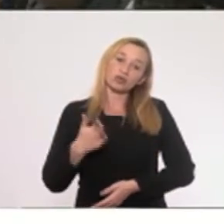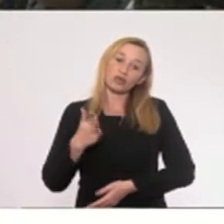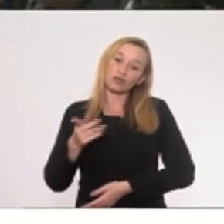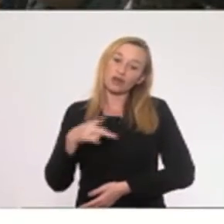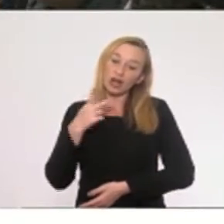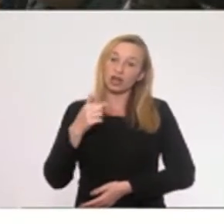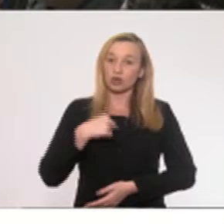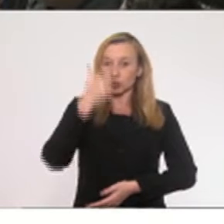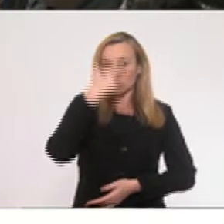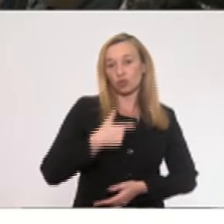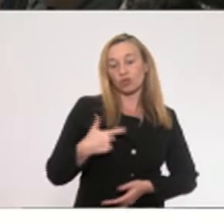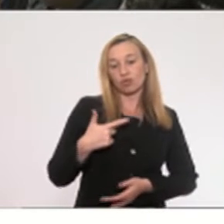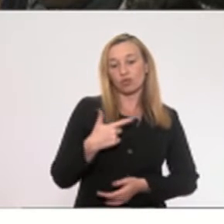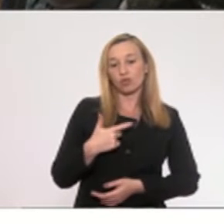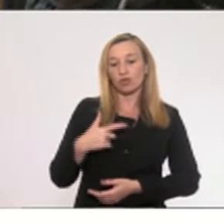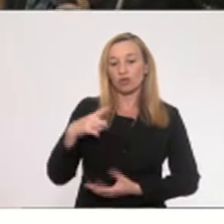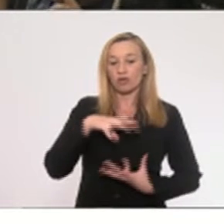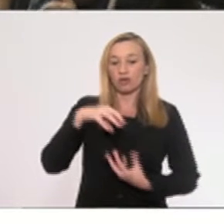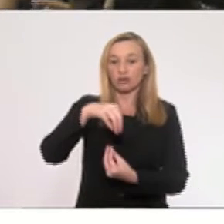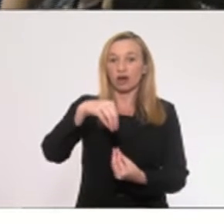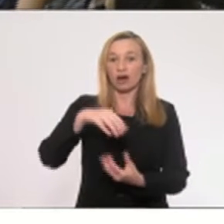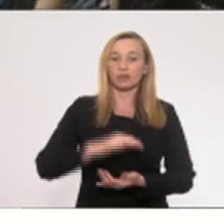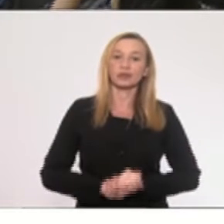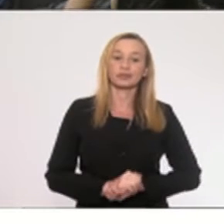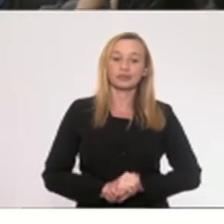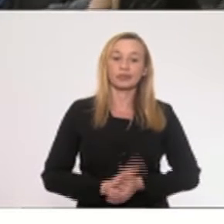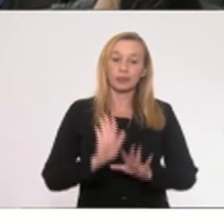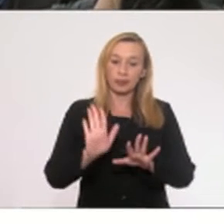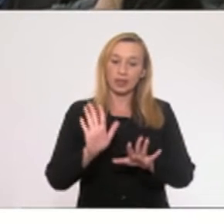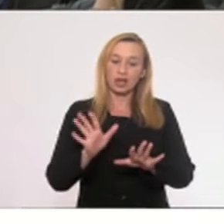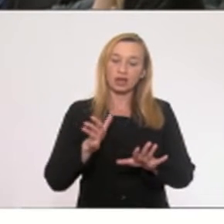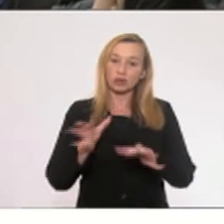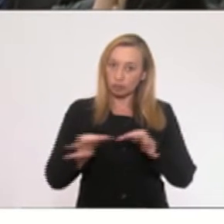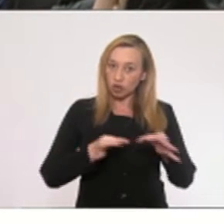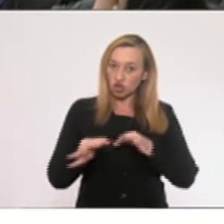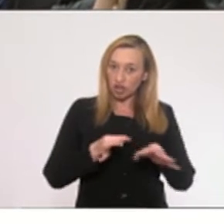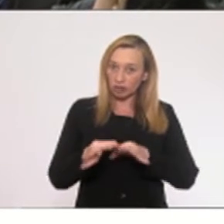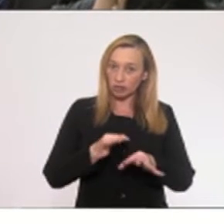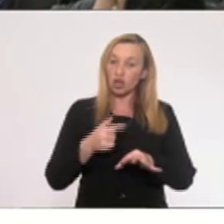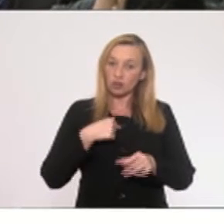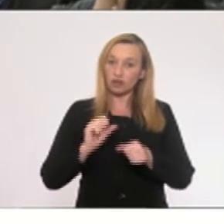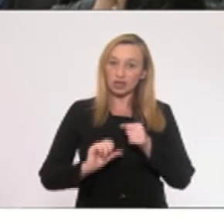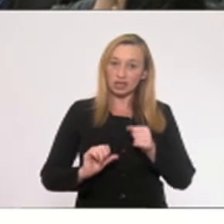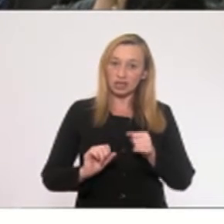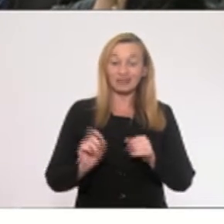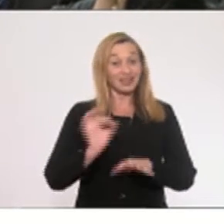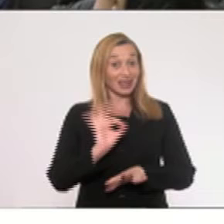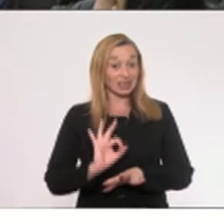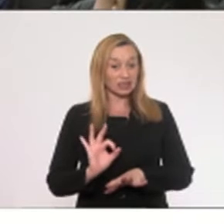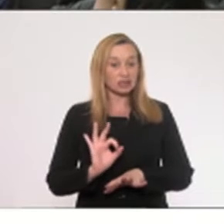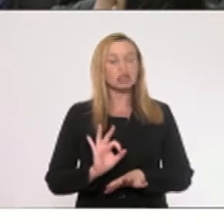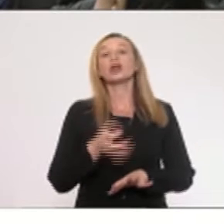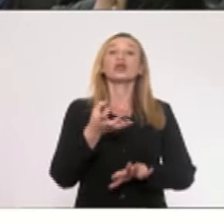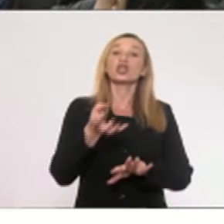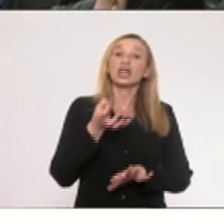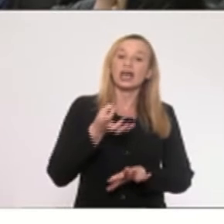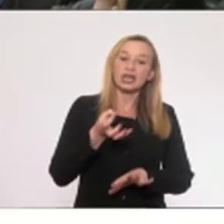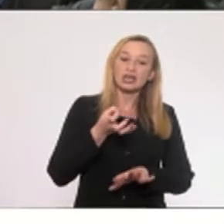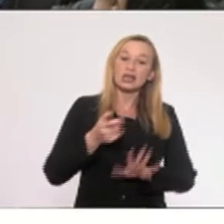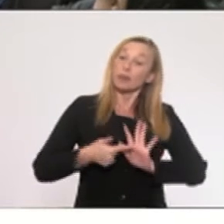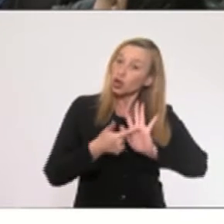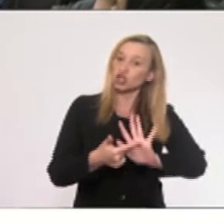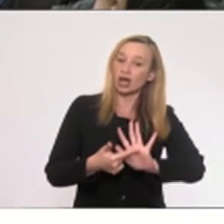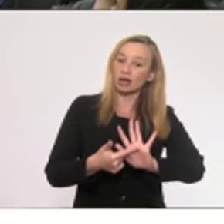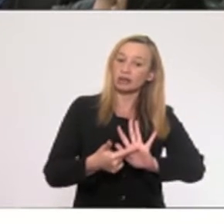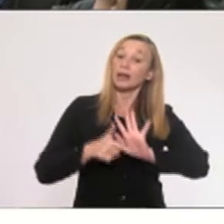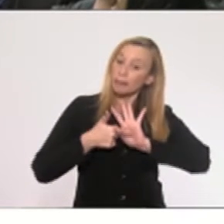o projeto. não, fazemos... Vou fazer o projeto. Vamos fazer o Deputado projeto. Leomar. Fazer o projeto, mas não é nada disso. Que tá, sim. aqui, o que nós estamos querendo é transparência. Mas,